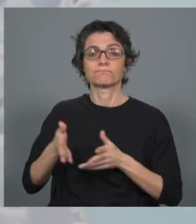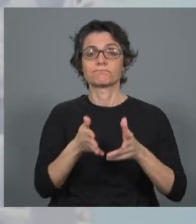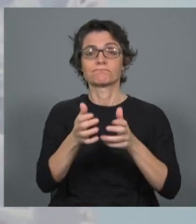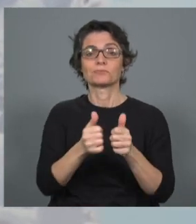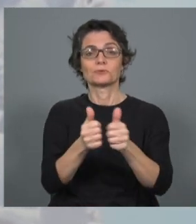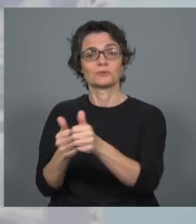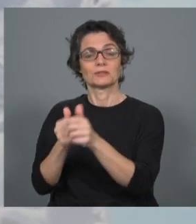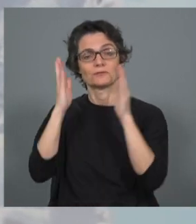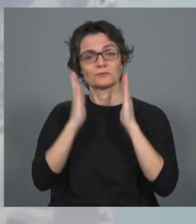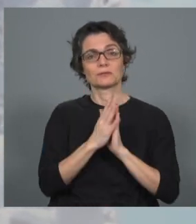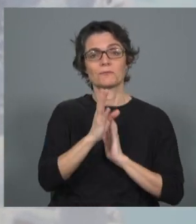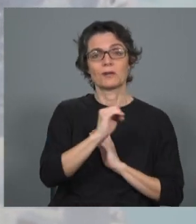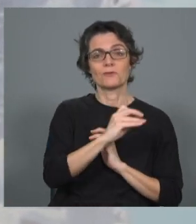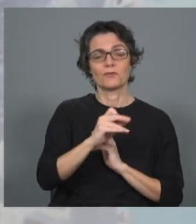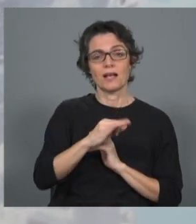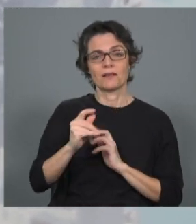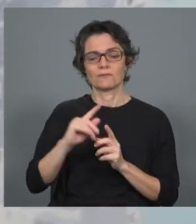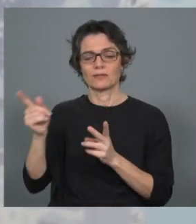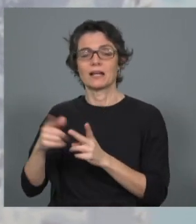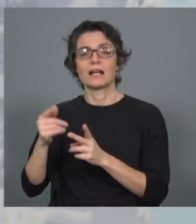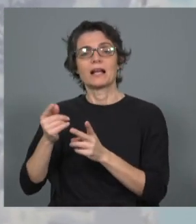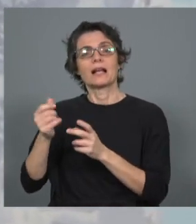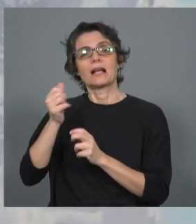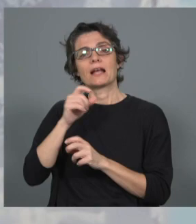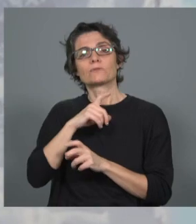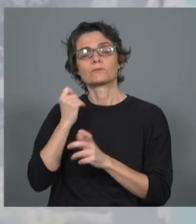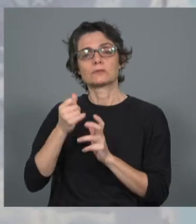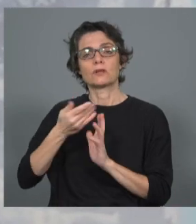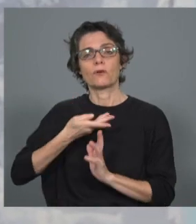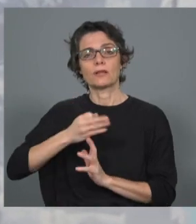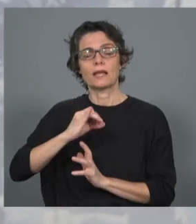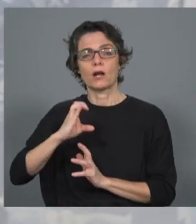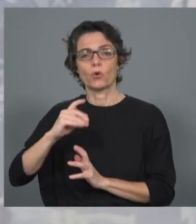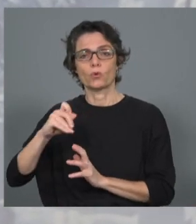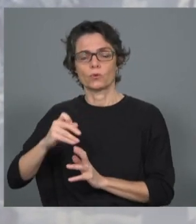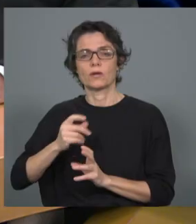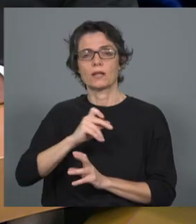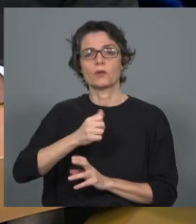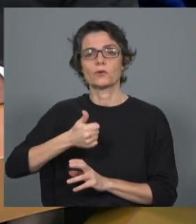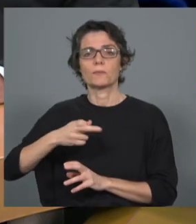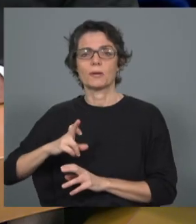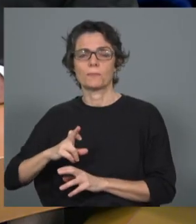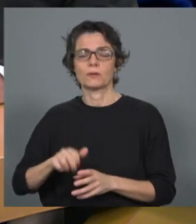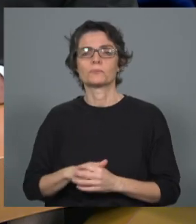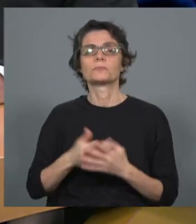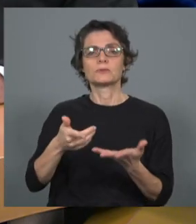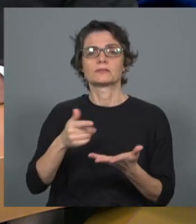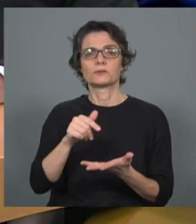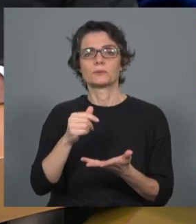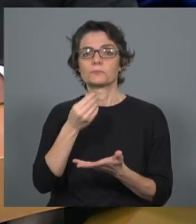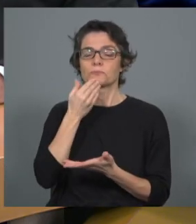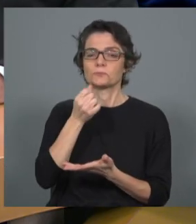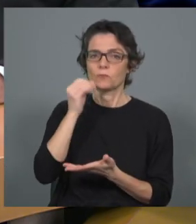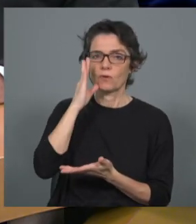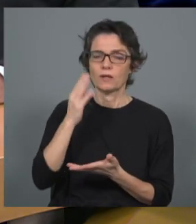da irmã Sofia Alves e do diácono António Ribeiro de Matos, que estão hoje connosco e que cumprimento. Muito boa tarde. Boa tarde. Obrigado por